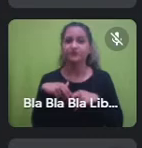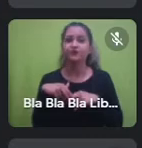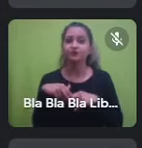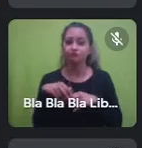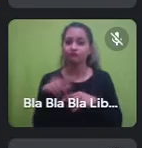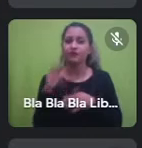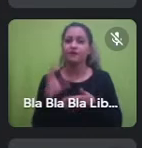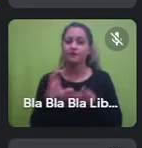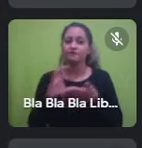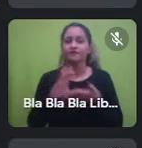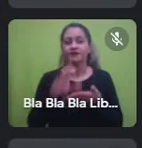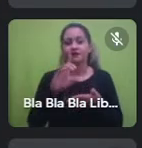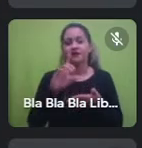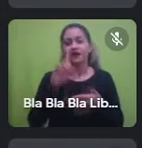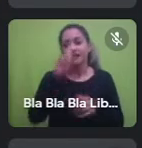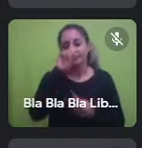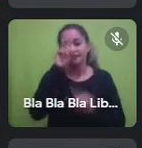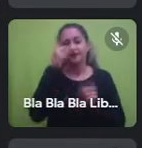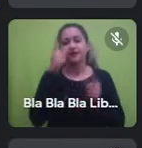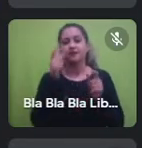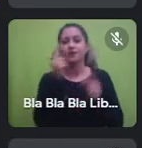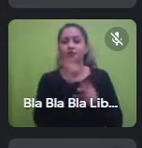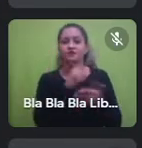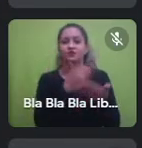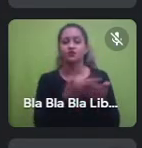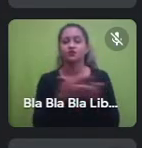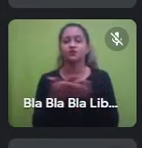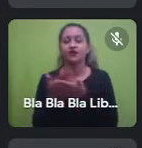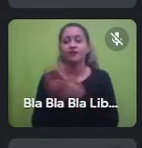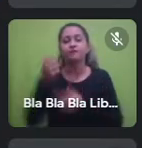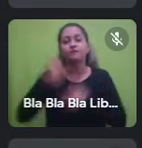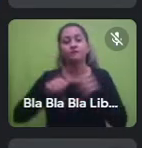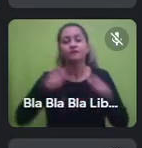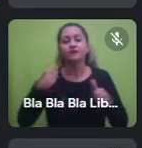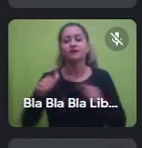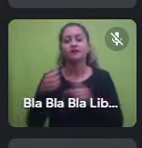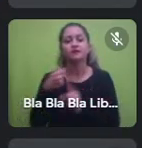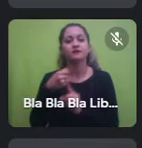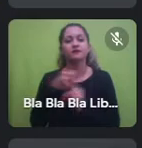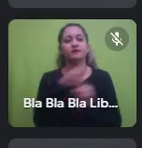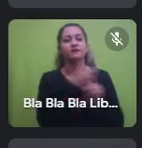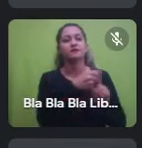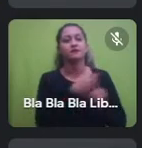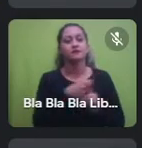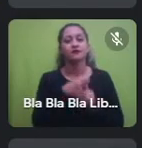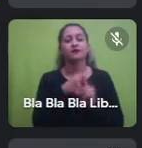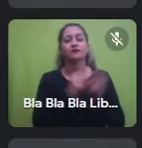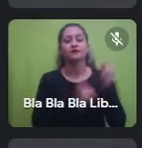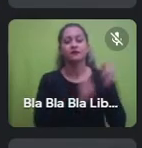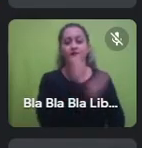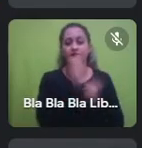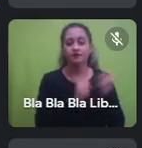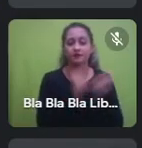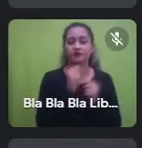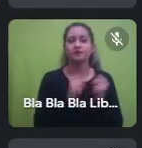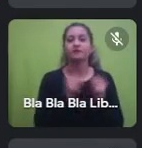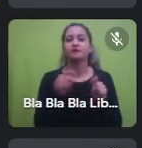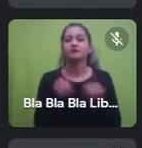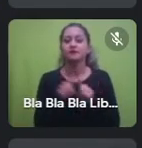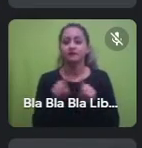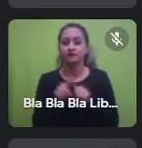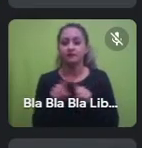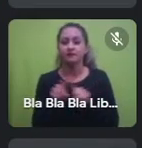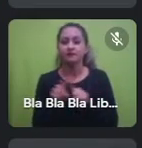fazermos um estudo, para avaliarmos o impacto tanto das mineradoras como da implantação das